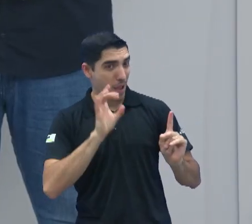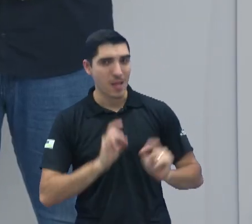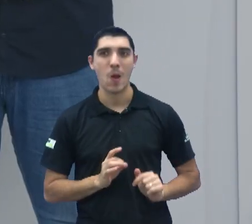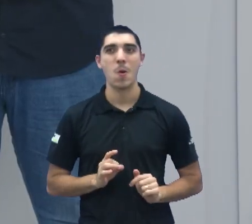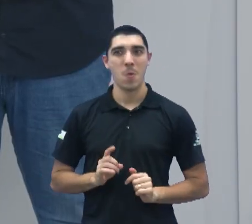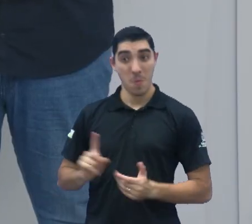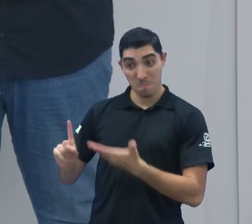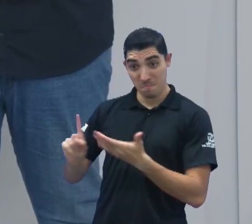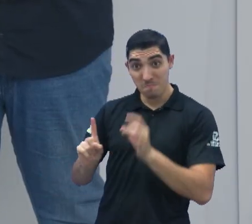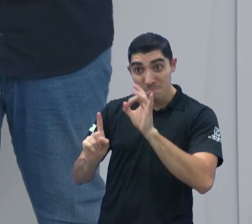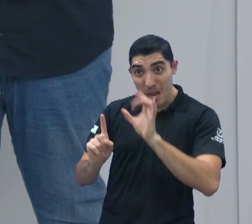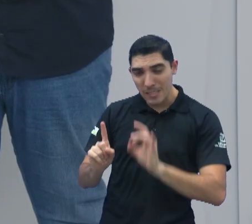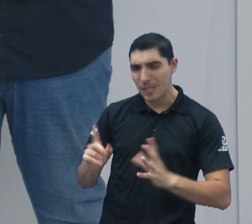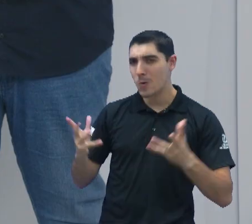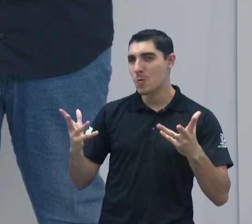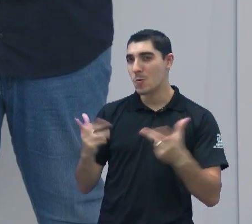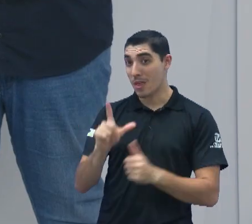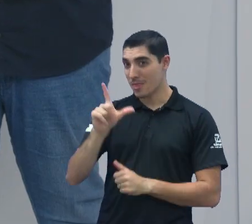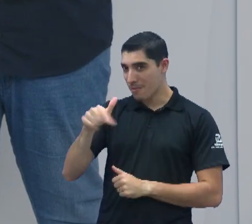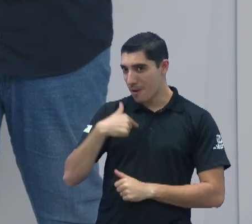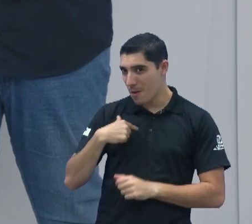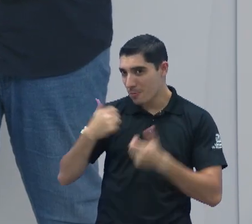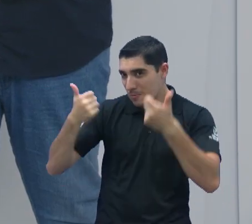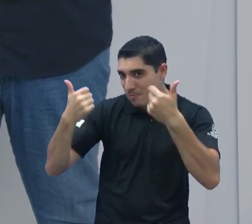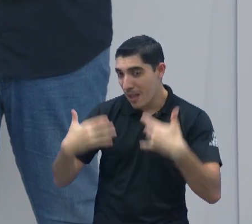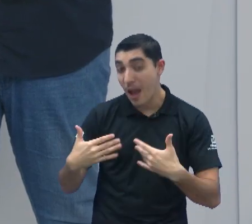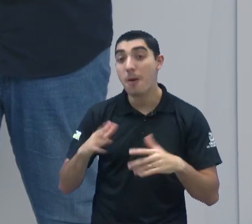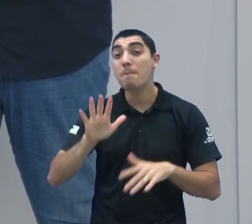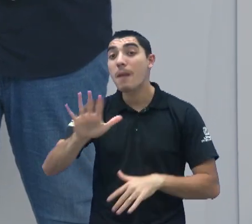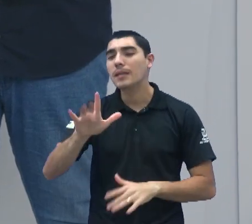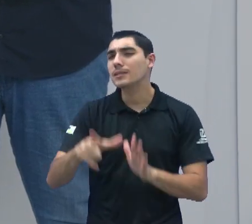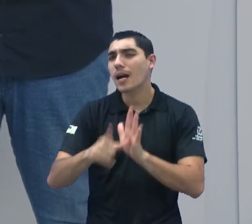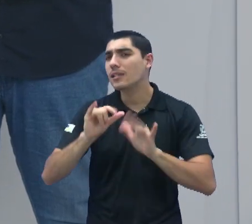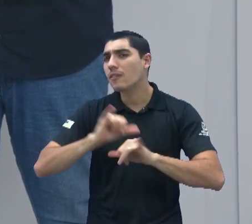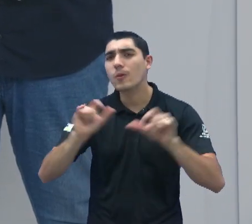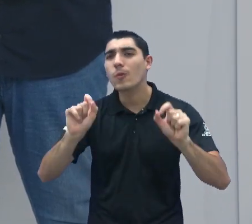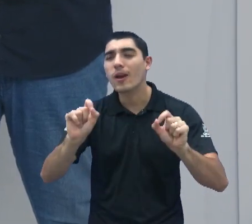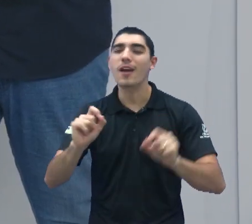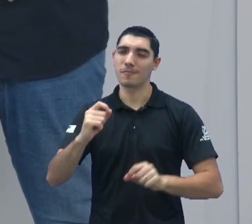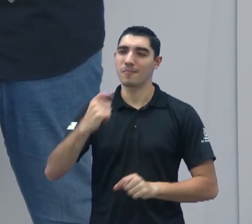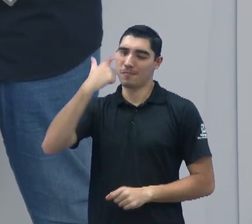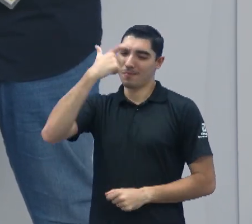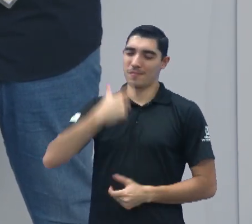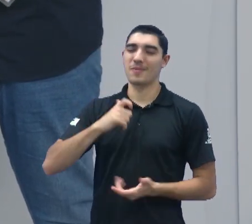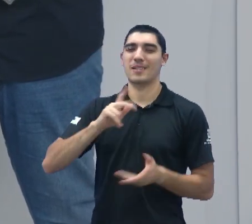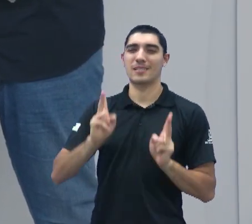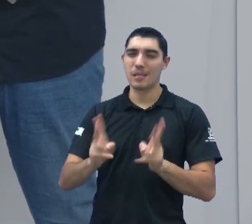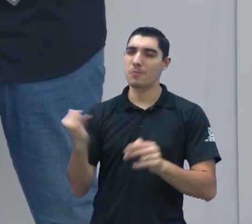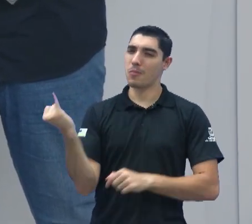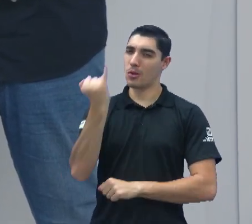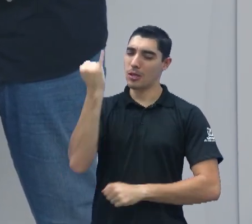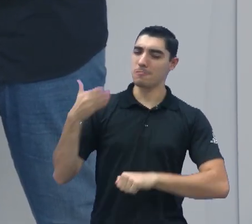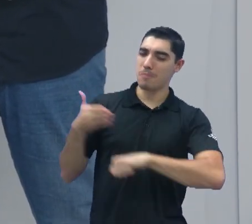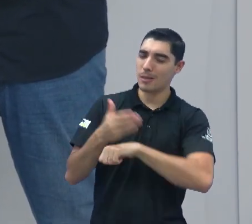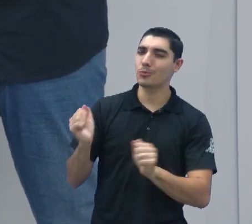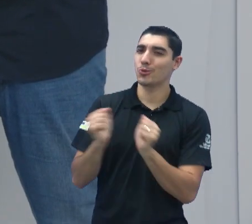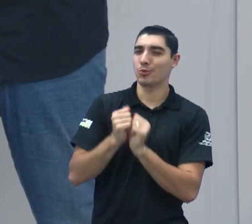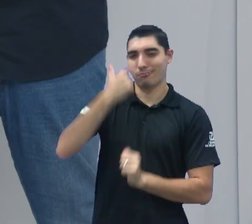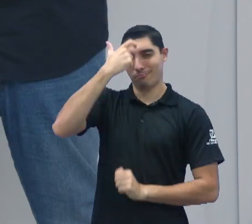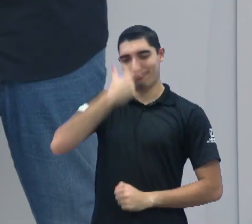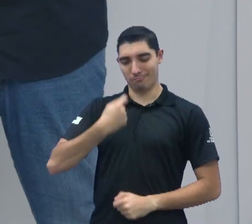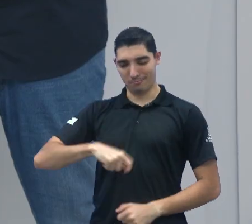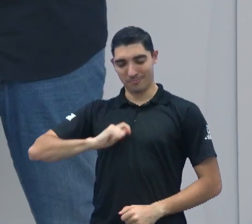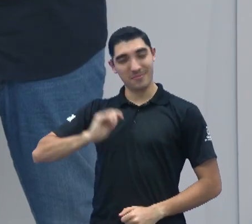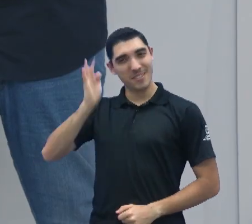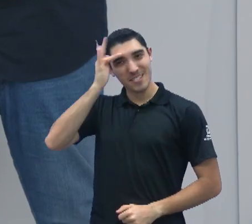mais do que especial. Já já eu falo quem é, porque antes eu preciso anunciar também a participação sempre importante do nosso intérprete de Libras, o